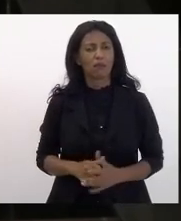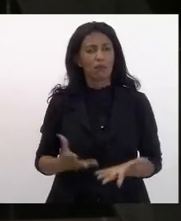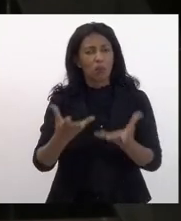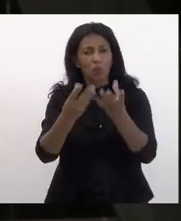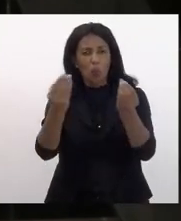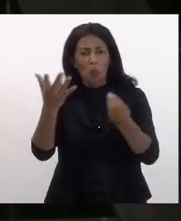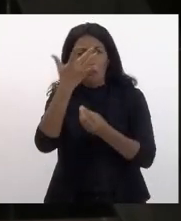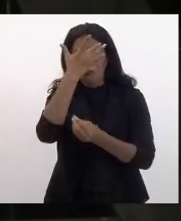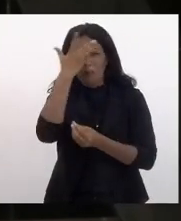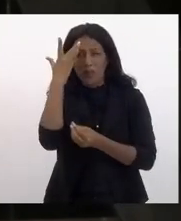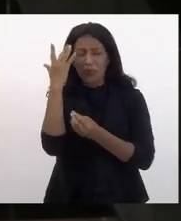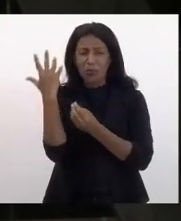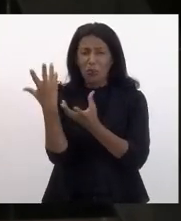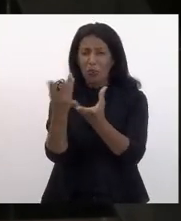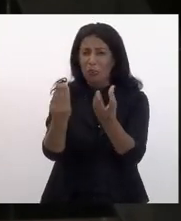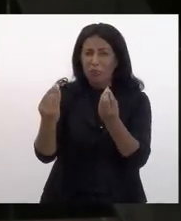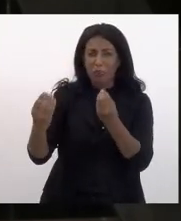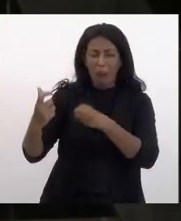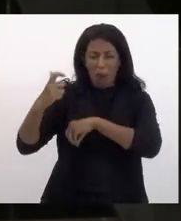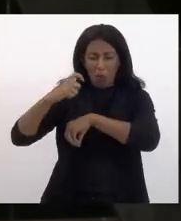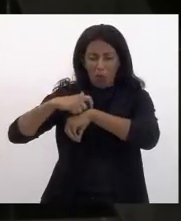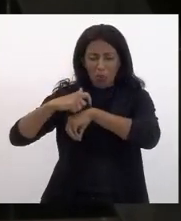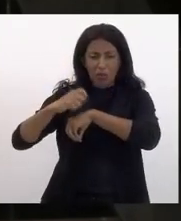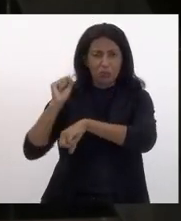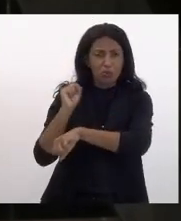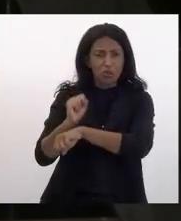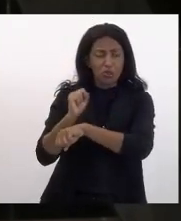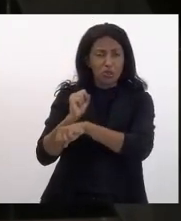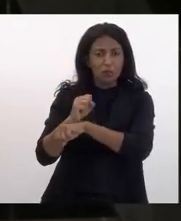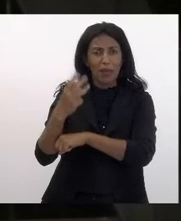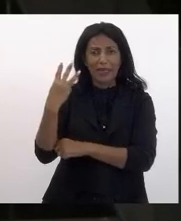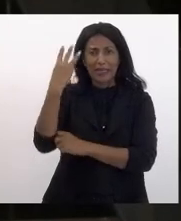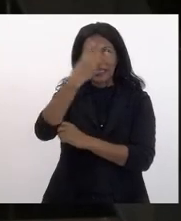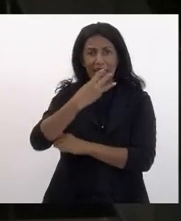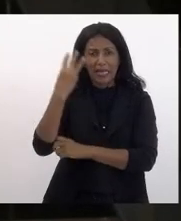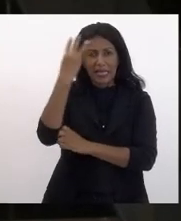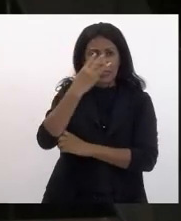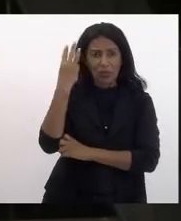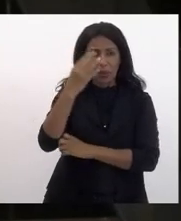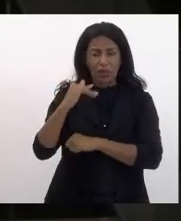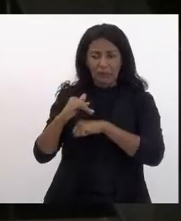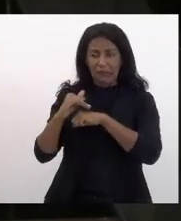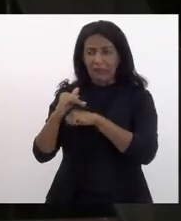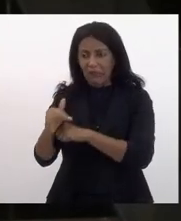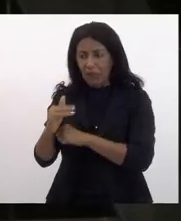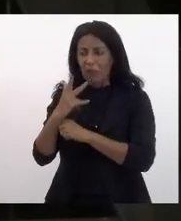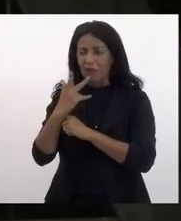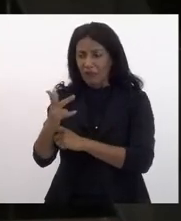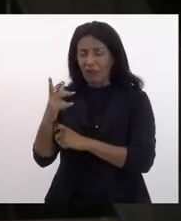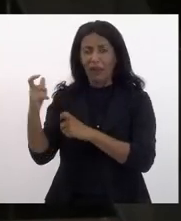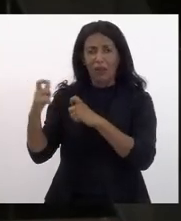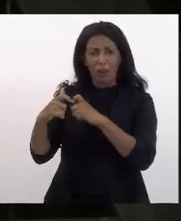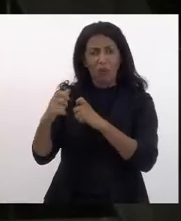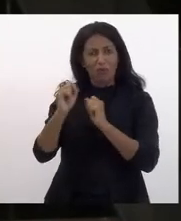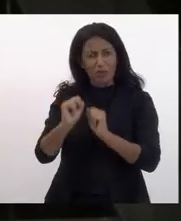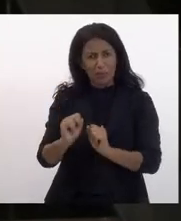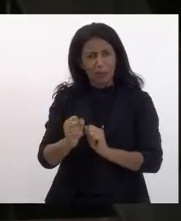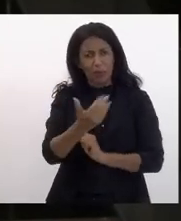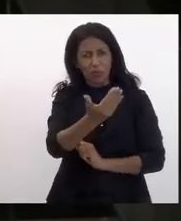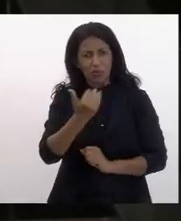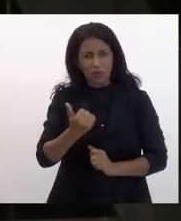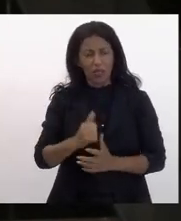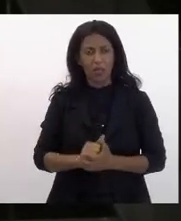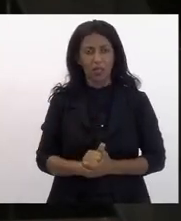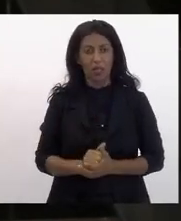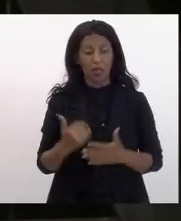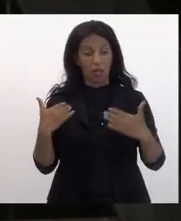Muitas pessoas, o tempo médio de atendimento, mais de 3 horas. Você teria como vir aqui? Eu